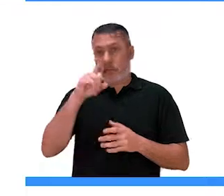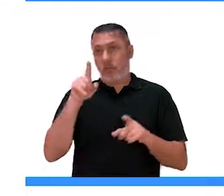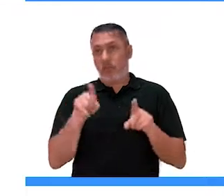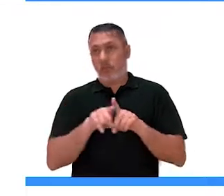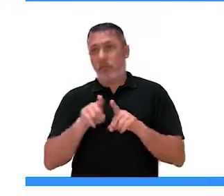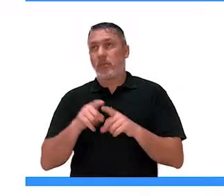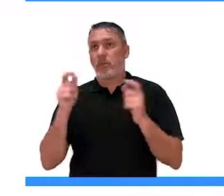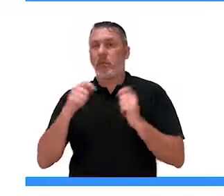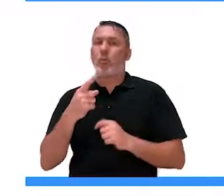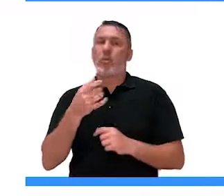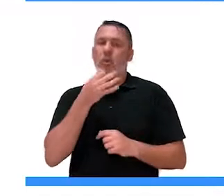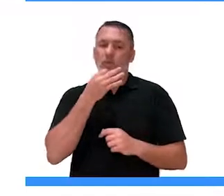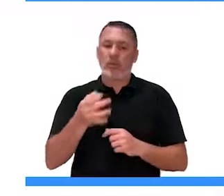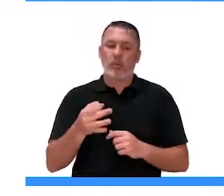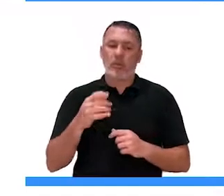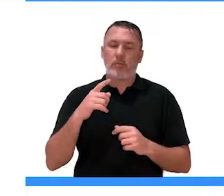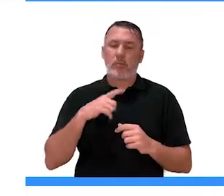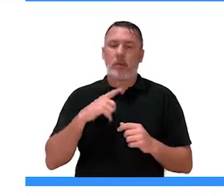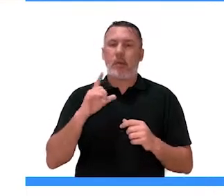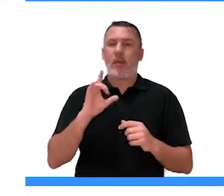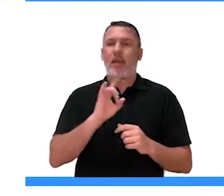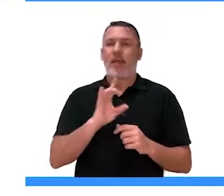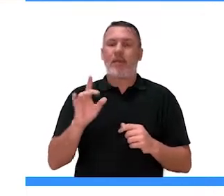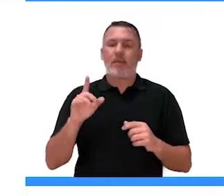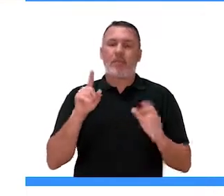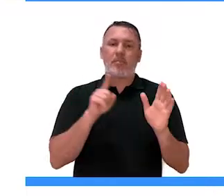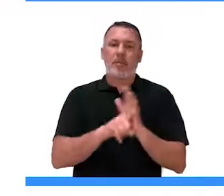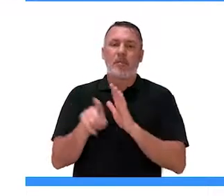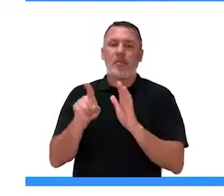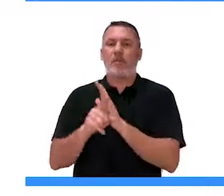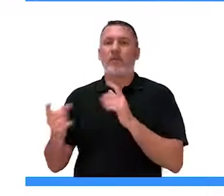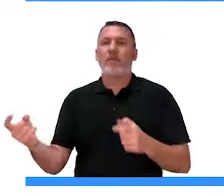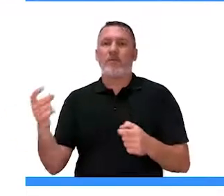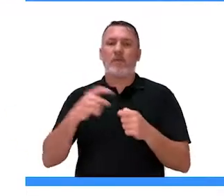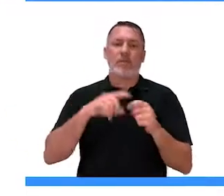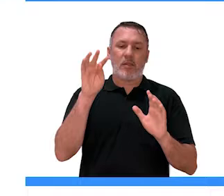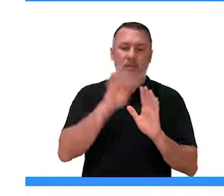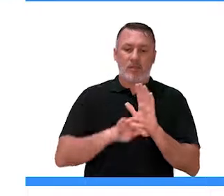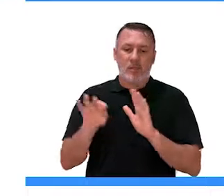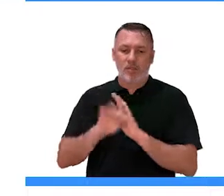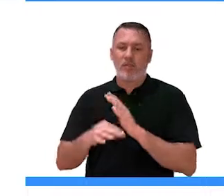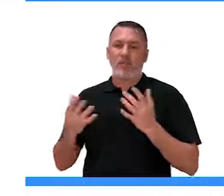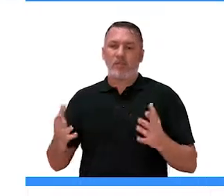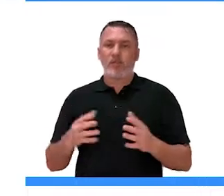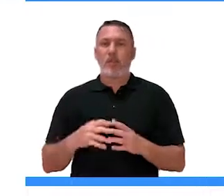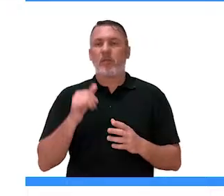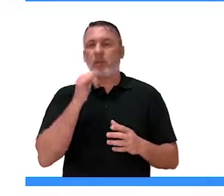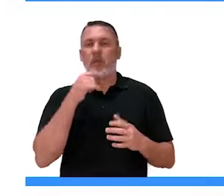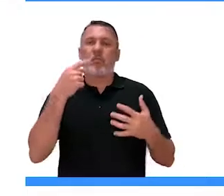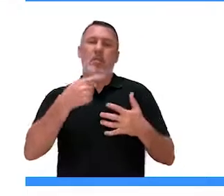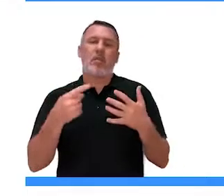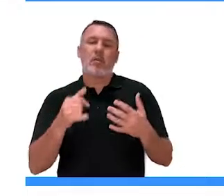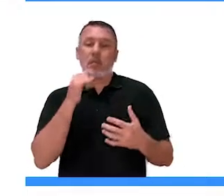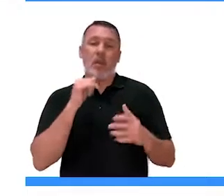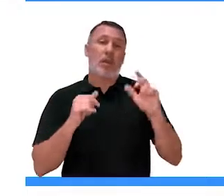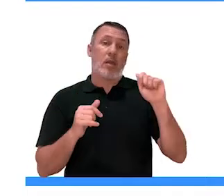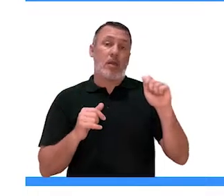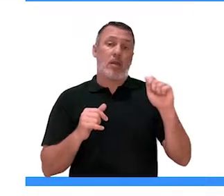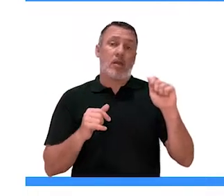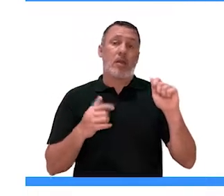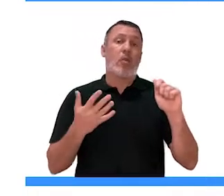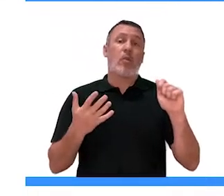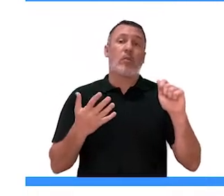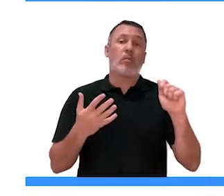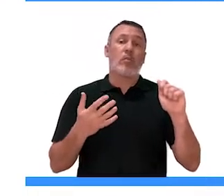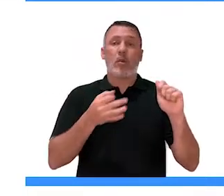que você pode fazer também, como uma dica, é ir em cada questão e retomá-la no texto. Então, constrói a ideia de que a